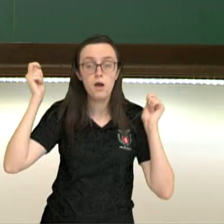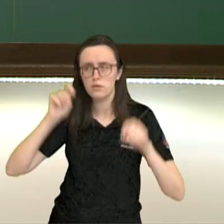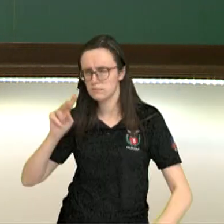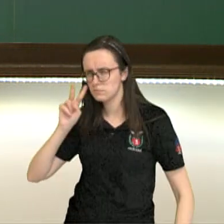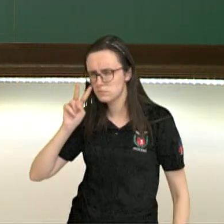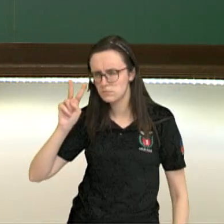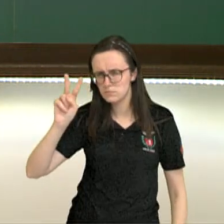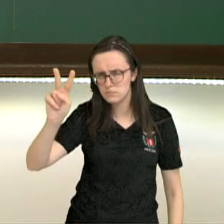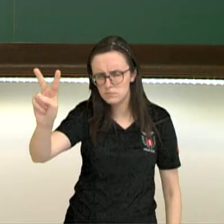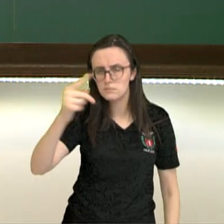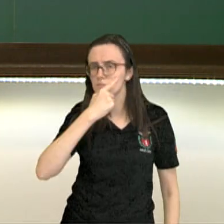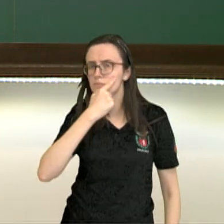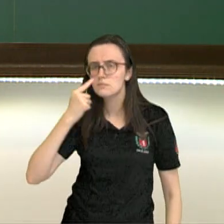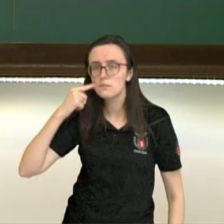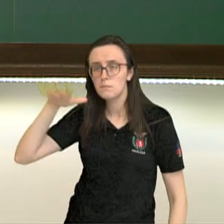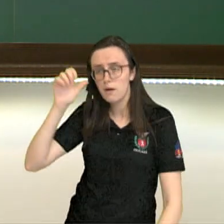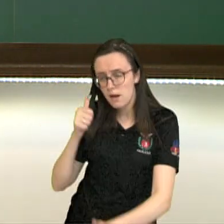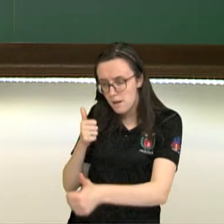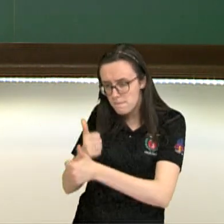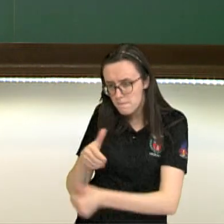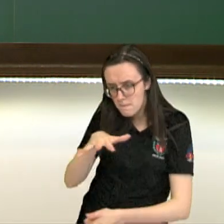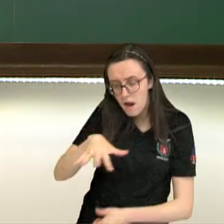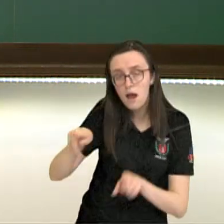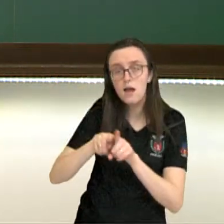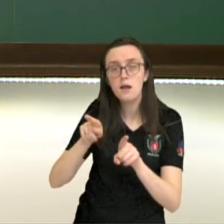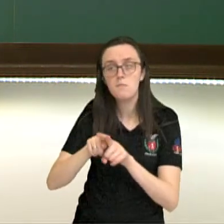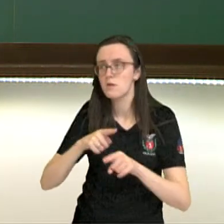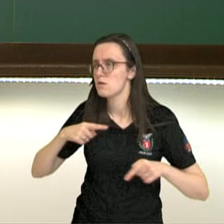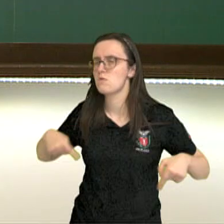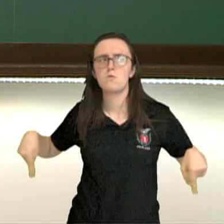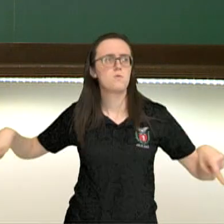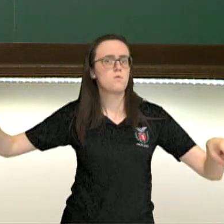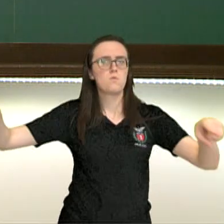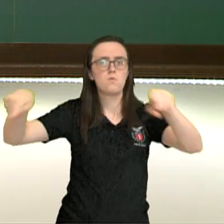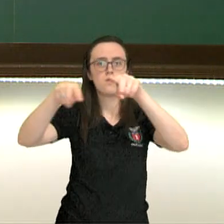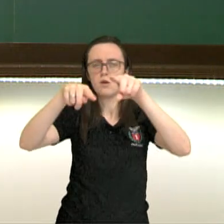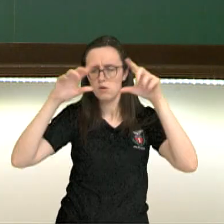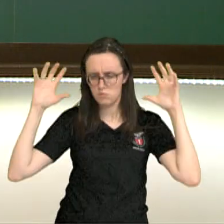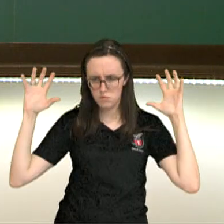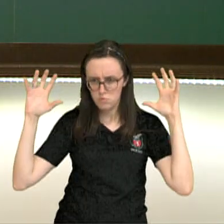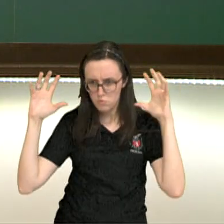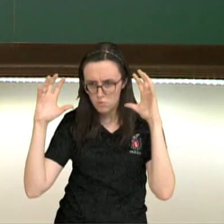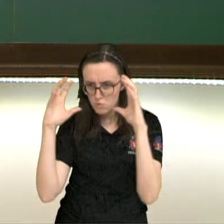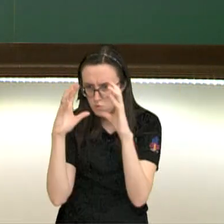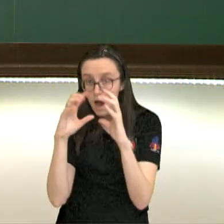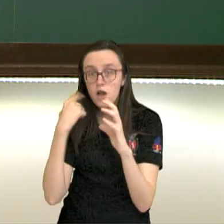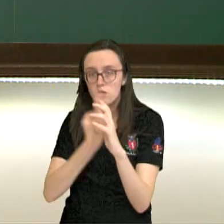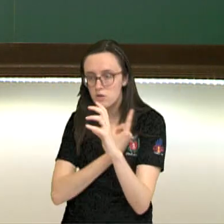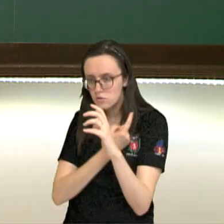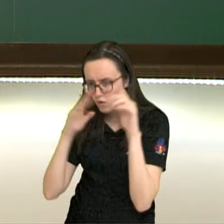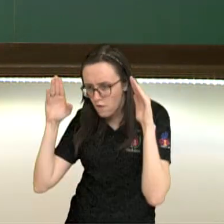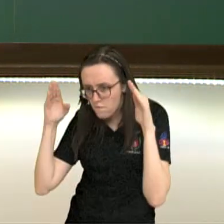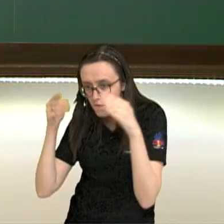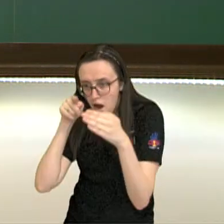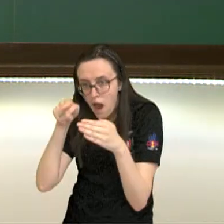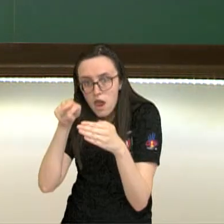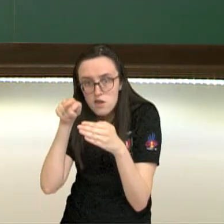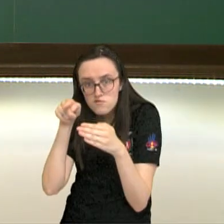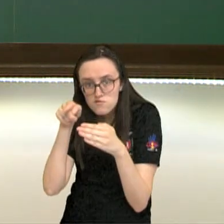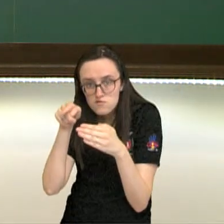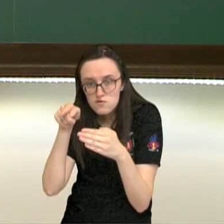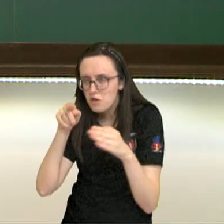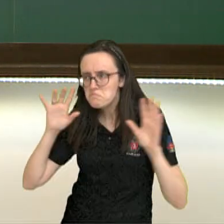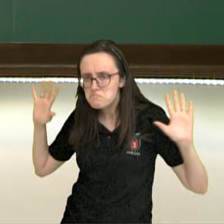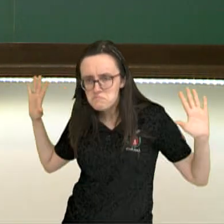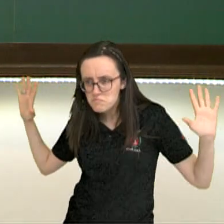o que está o mais próximo de nós e o que está ao nosso redor é ofuscado para que nos concentremos numa imagem. Isso é